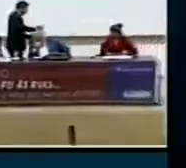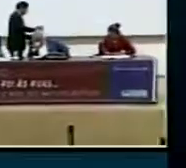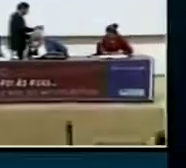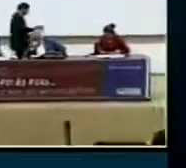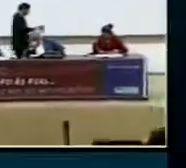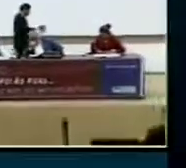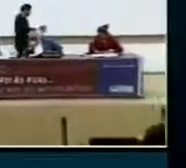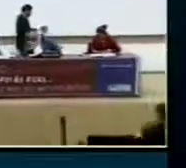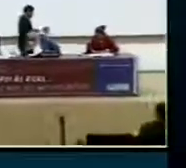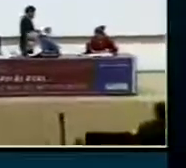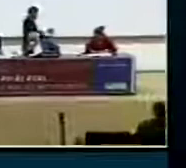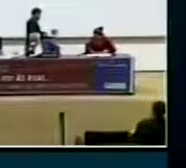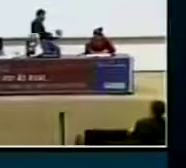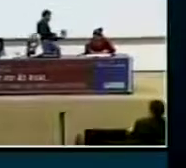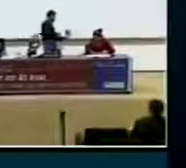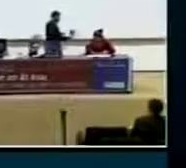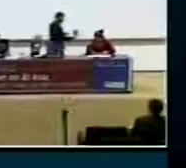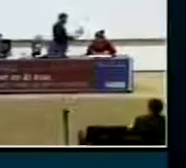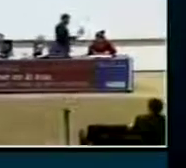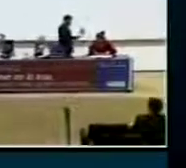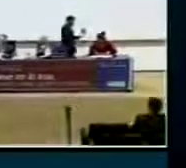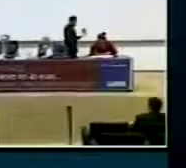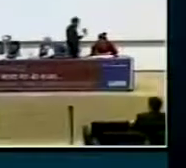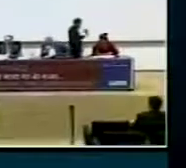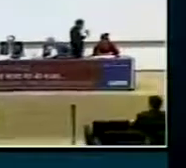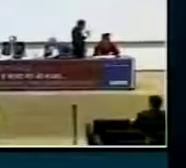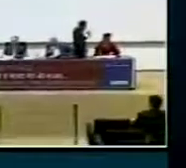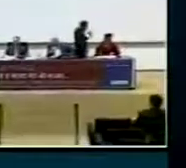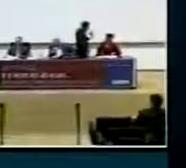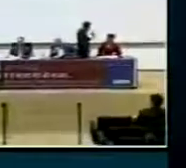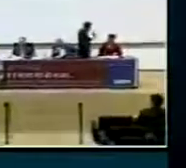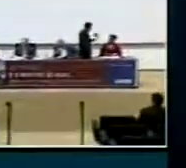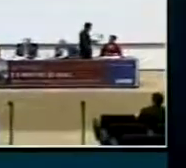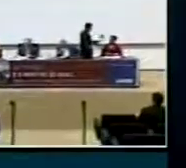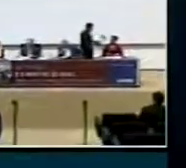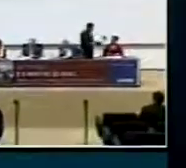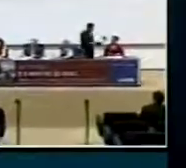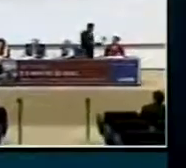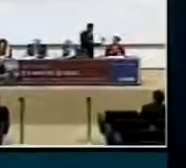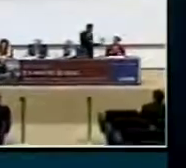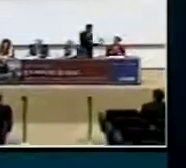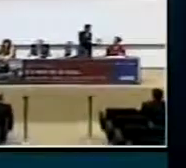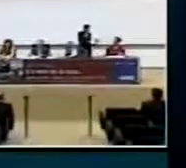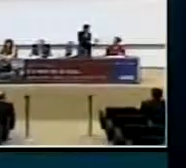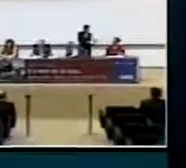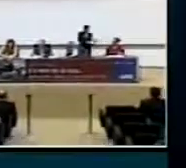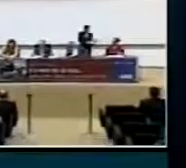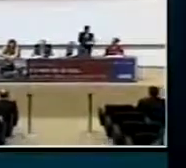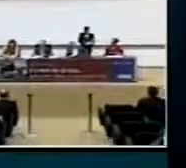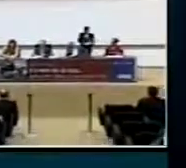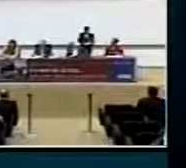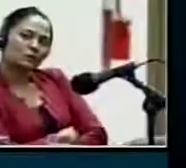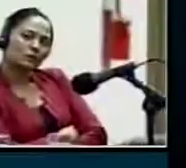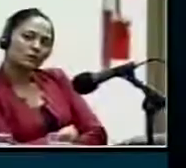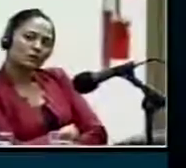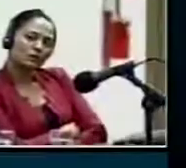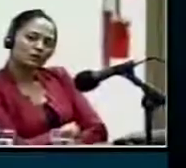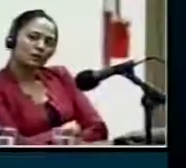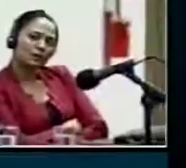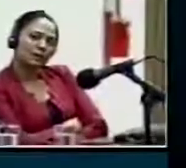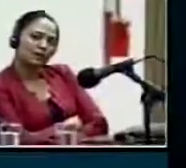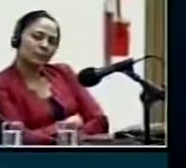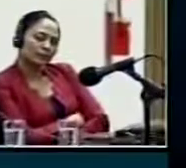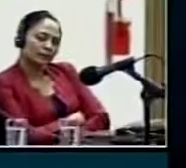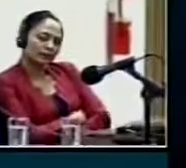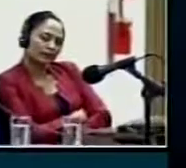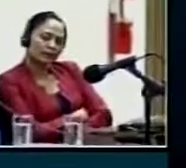mais outra enrolação, porque na verdade não terá dinheiro novo nenhum. Quer dizer, é muito descaso com tantos e milhares.